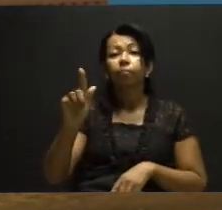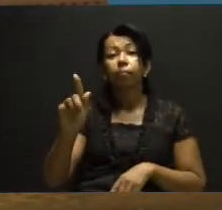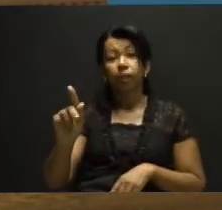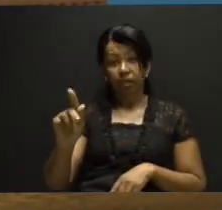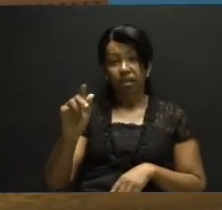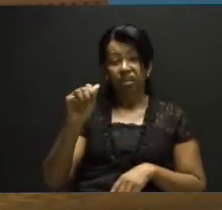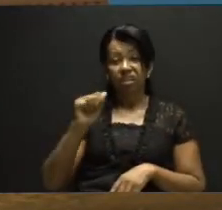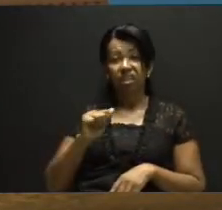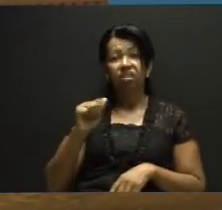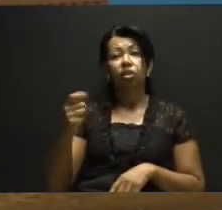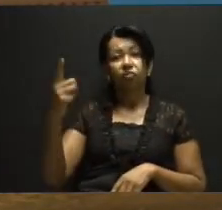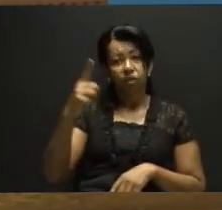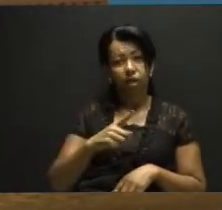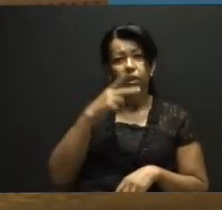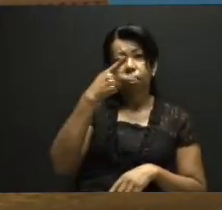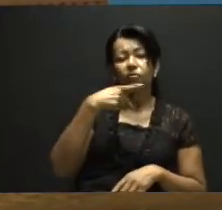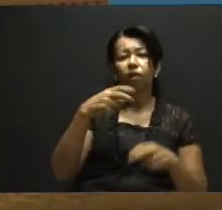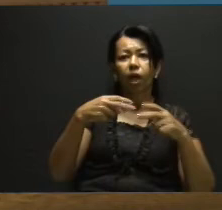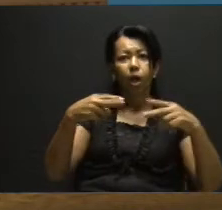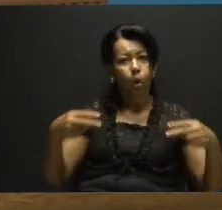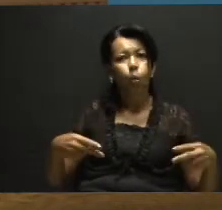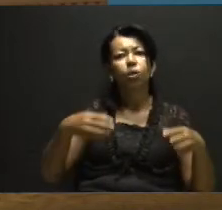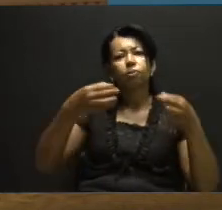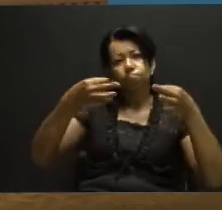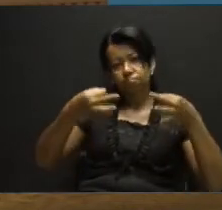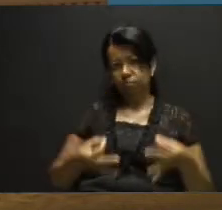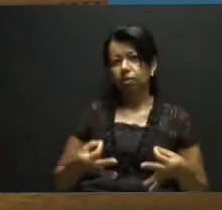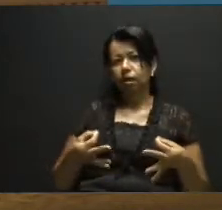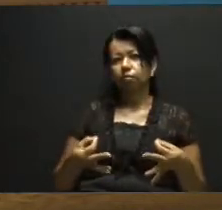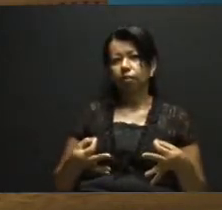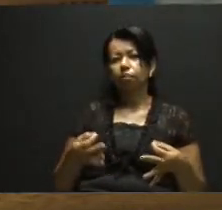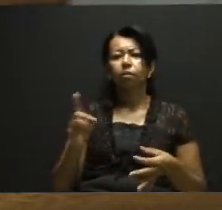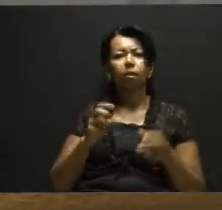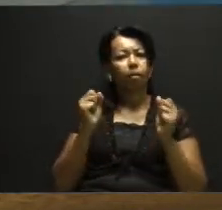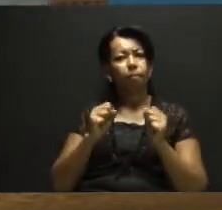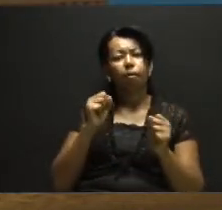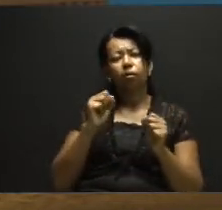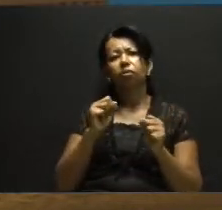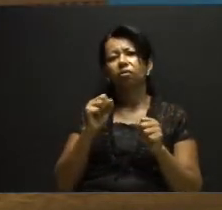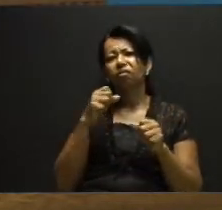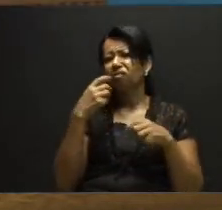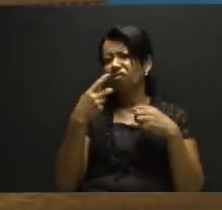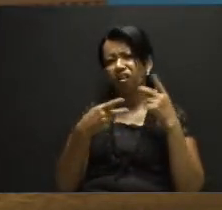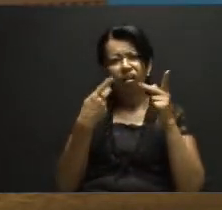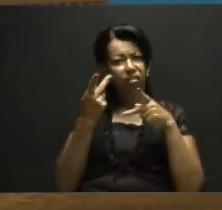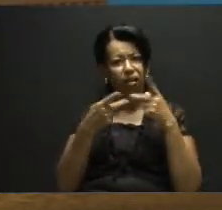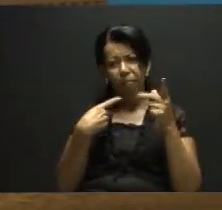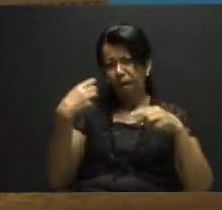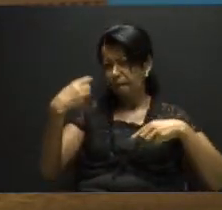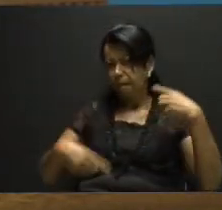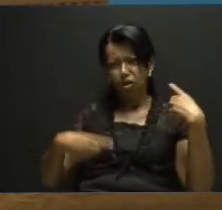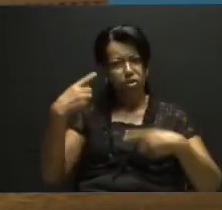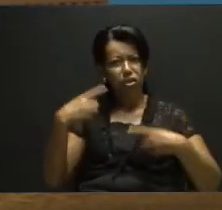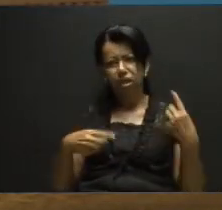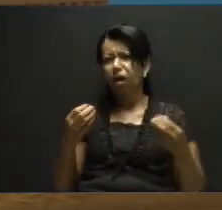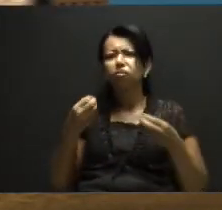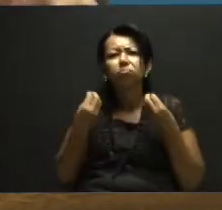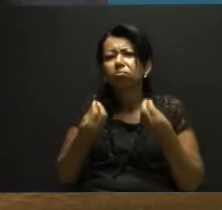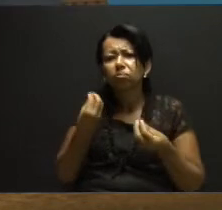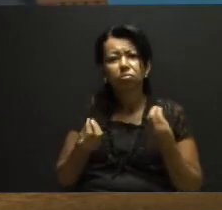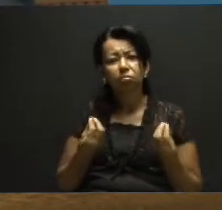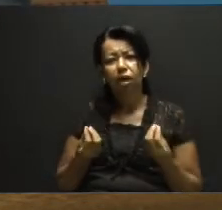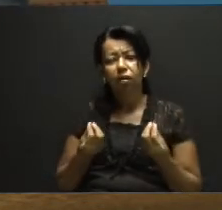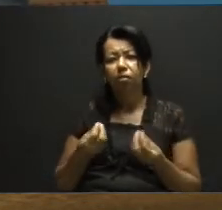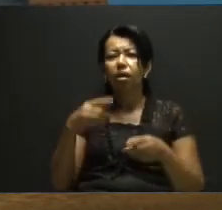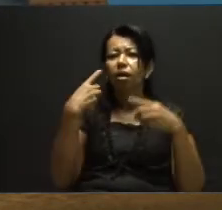tem que falar coisas coisas coisas coerentes não pode fazer também a parte do de politicagem pelo amor de deus eu